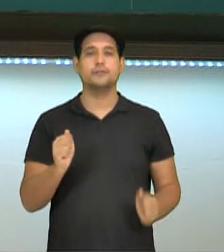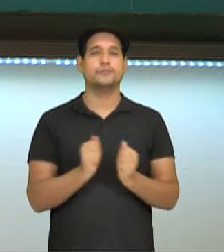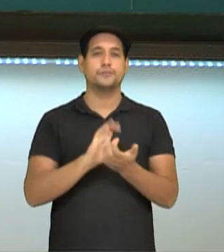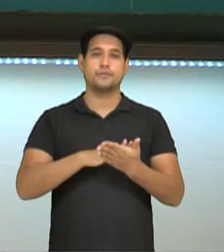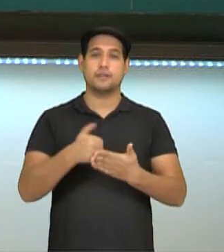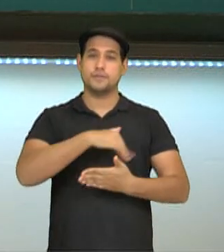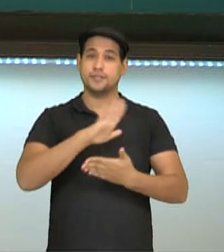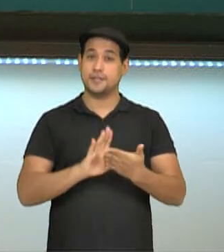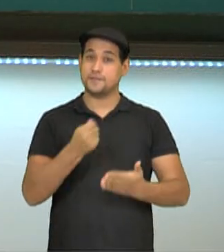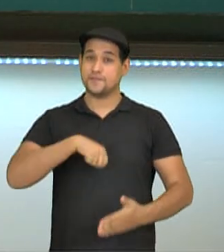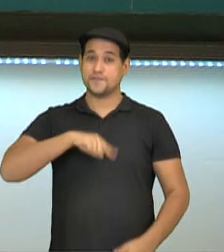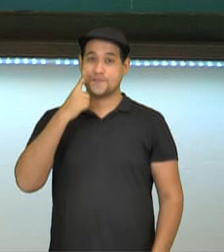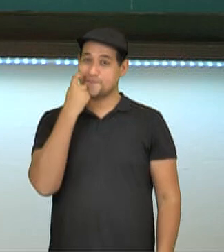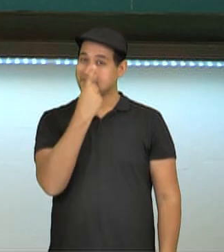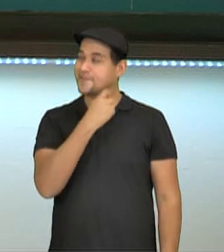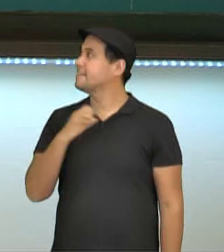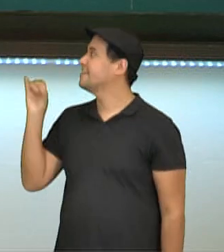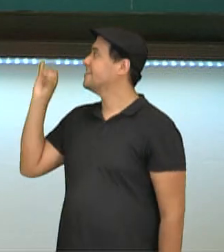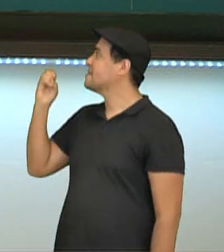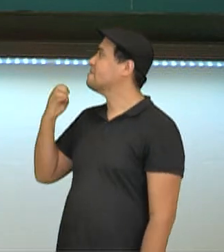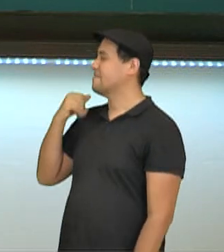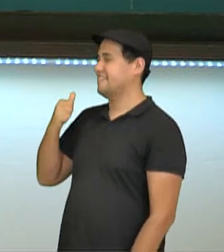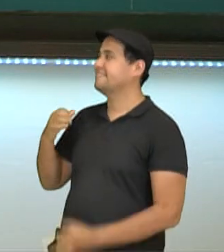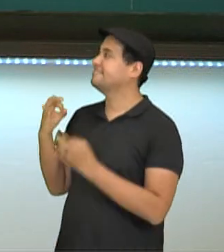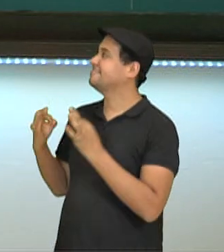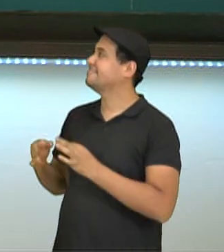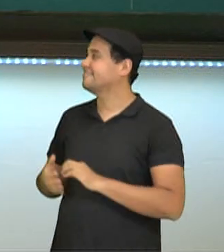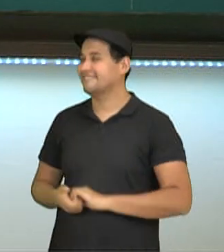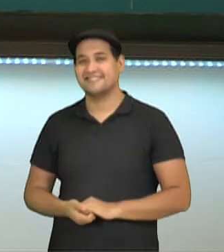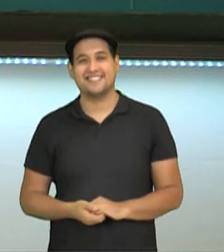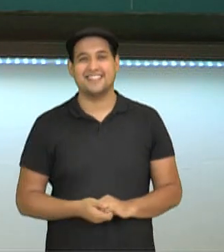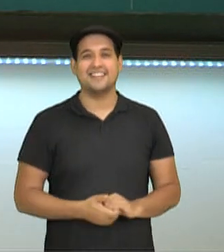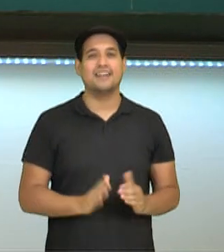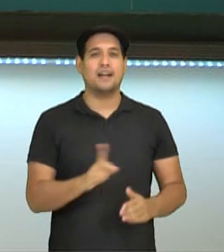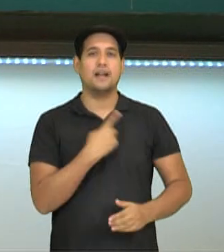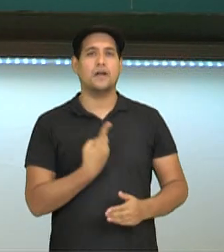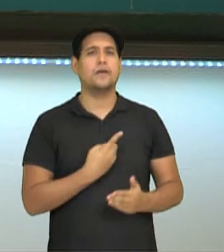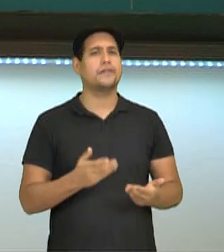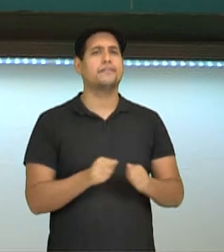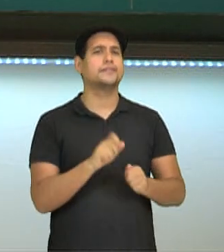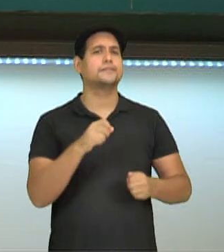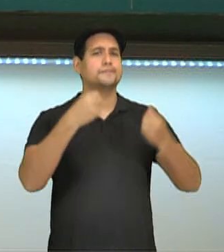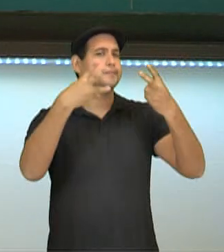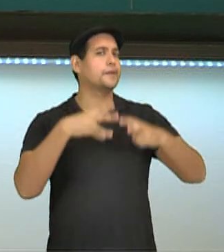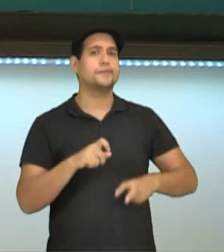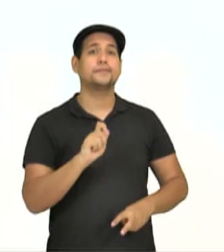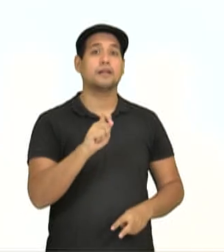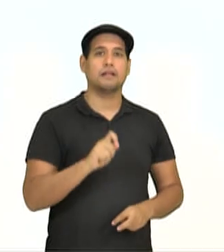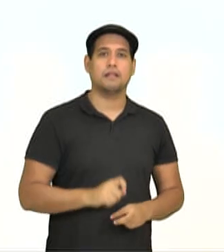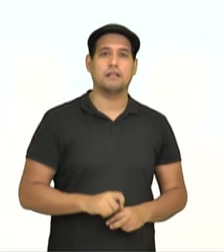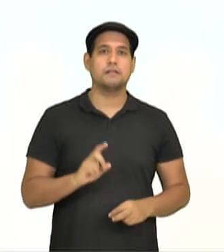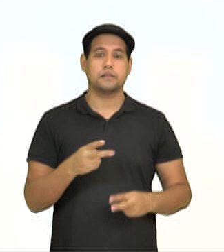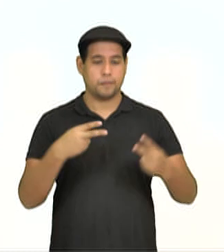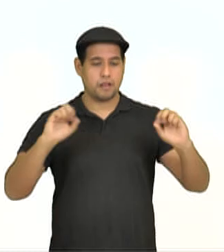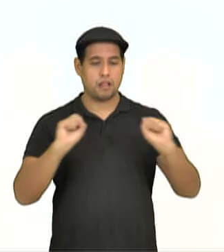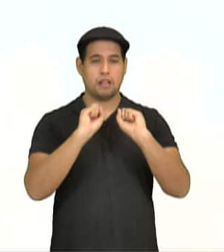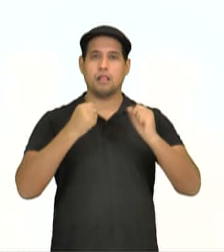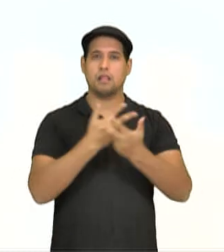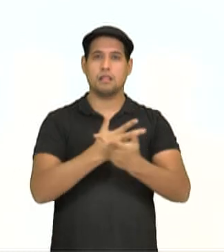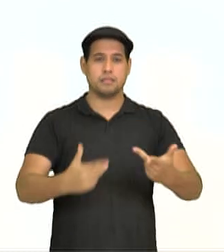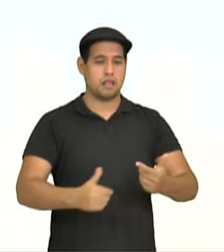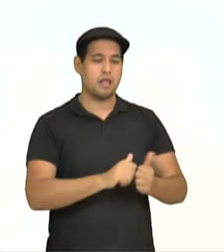com o nosso intérprete Kelvin. Tudo bem, Kelvin? E a gente está aqui para falar sobre o